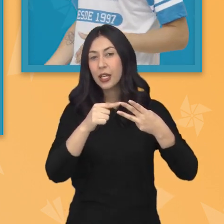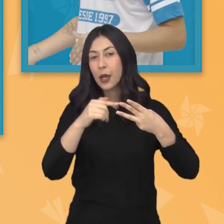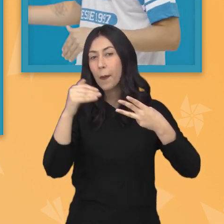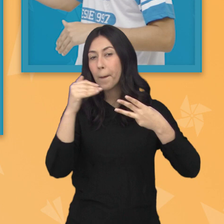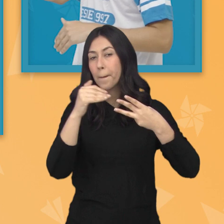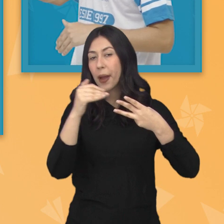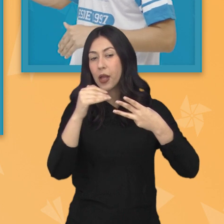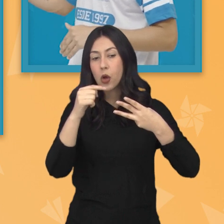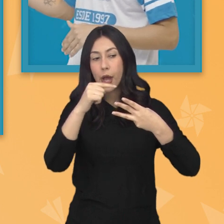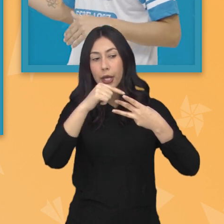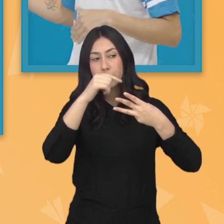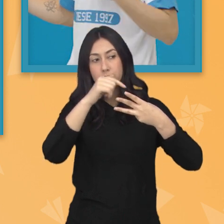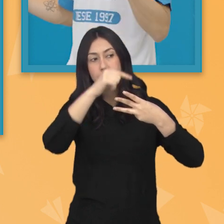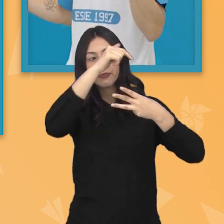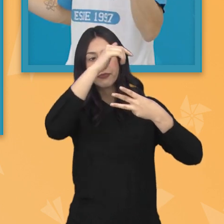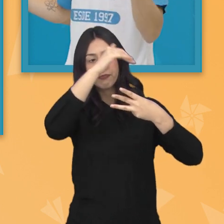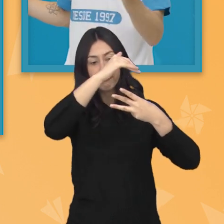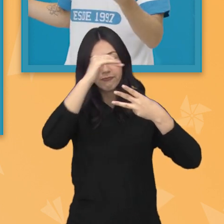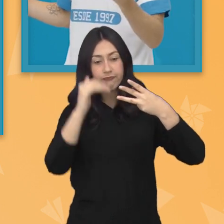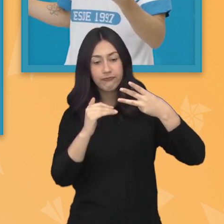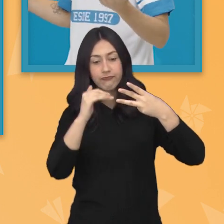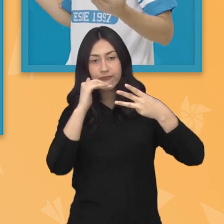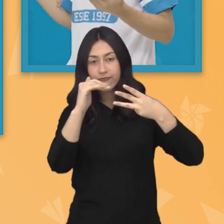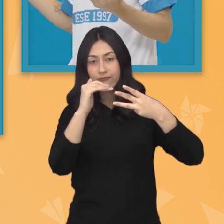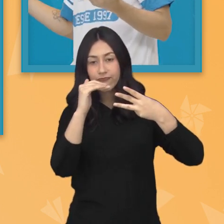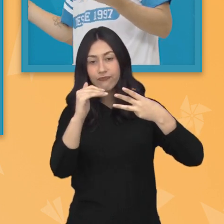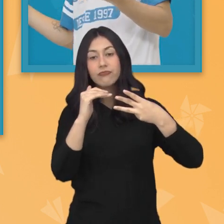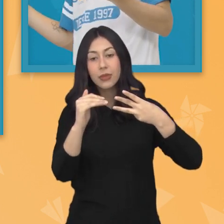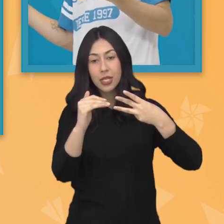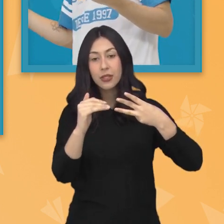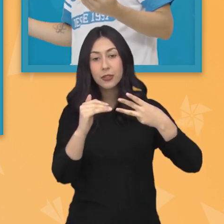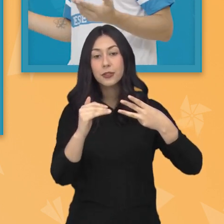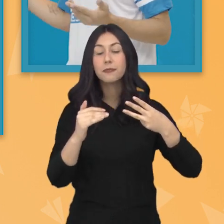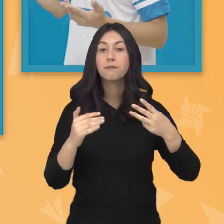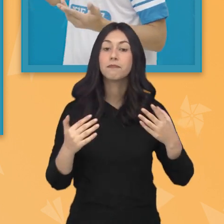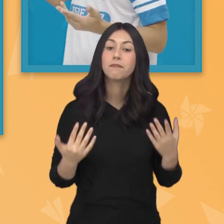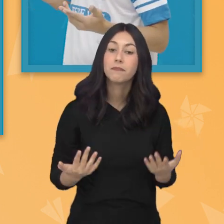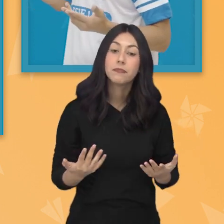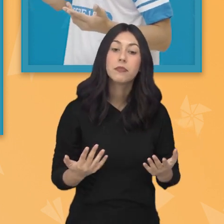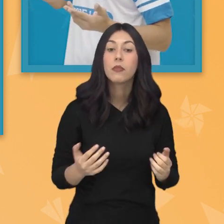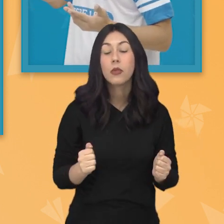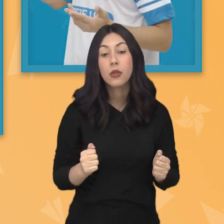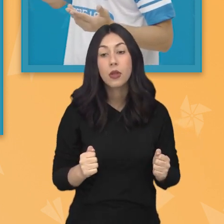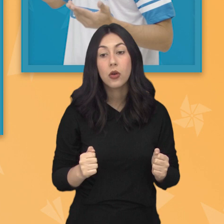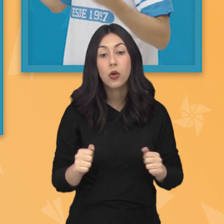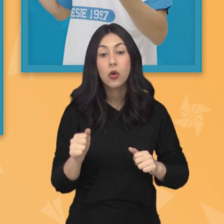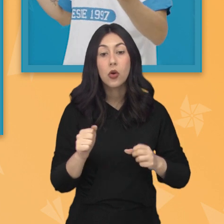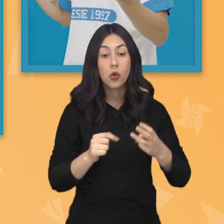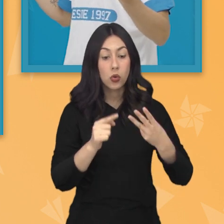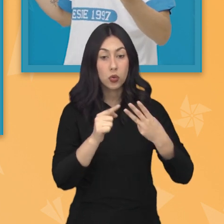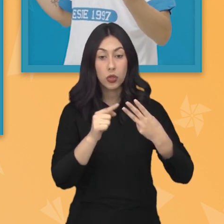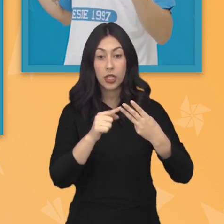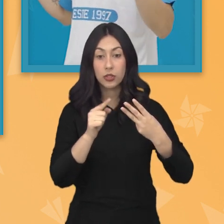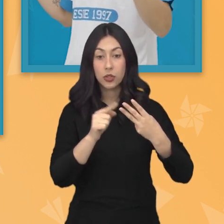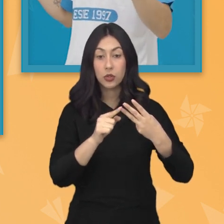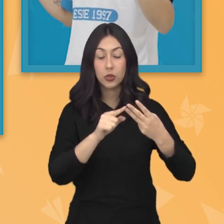já vai ser o contrário, onde ele vai ter forma variável e volume também variável. E o que vai mudar no líquido, por ser um